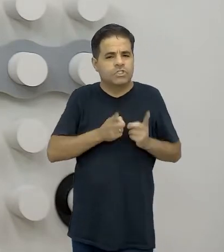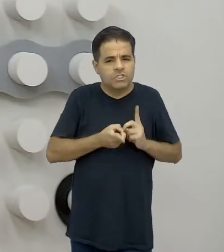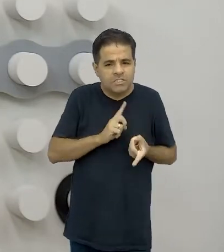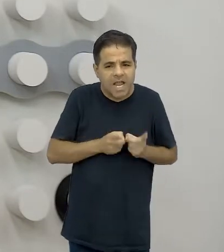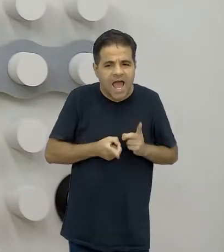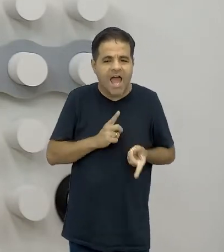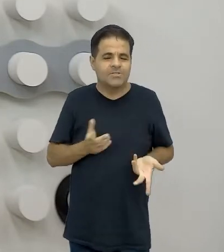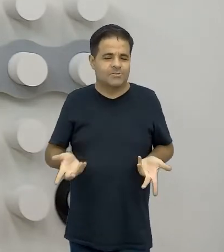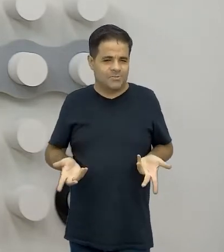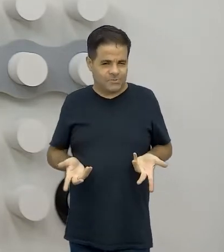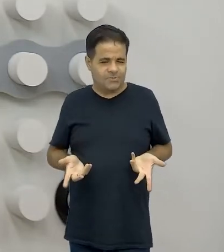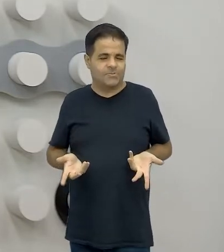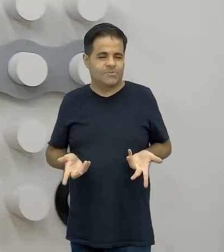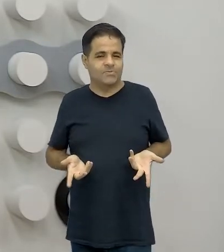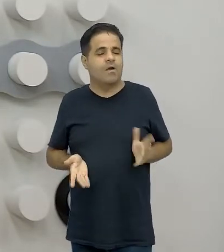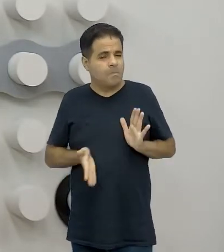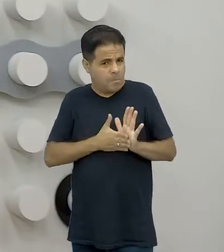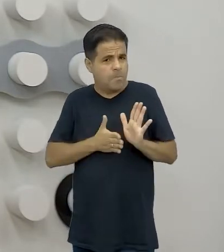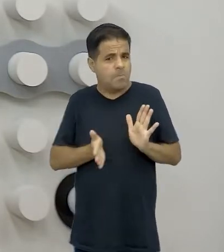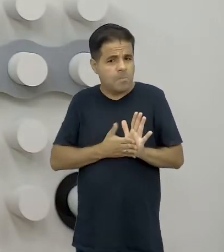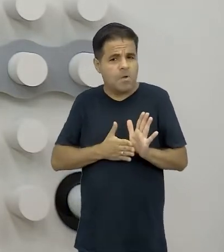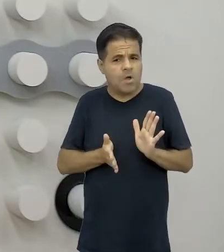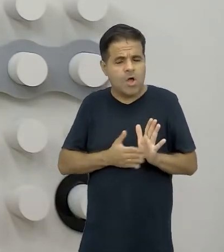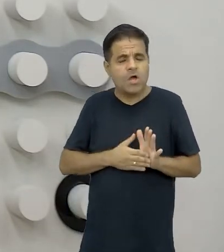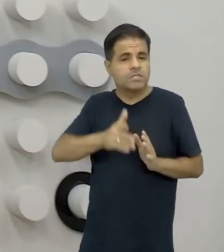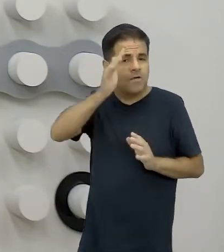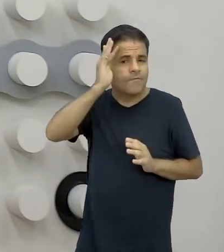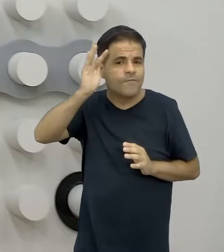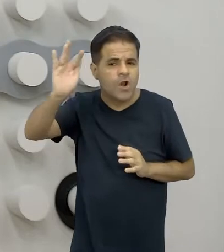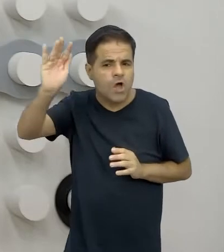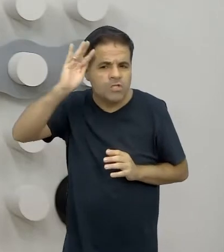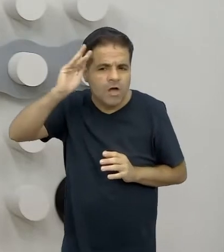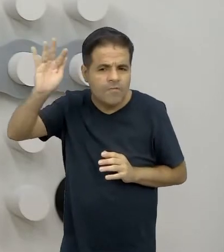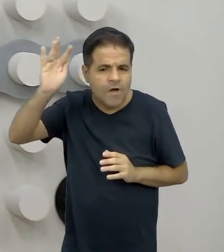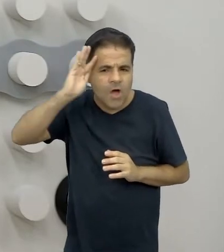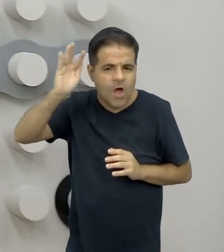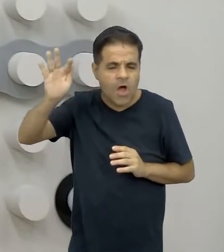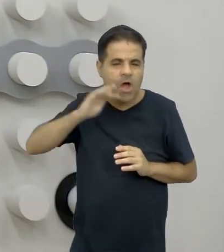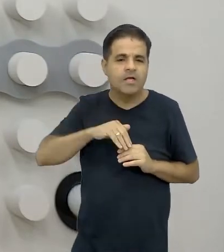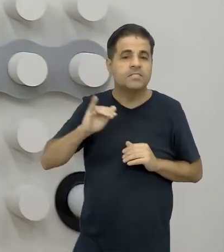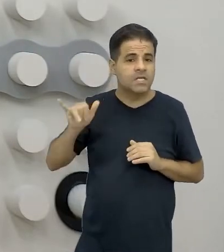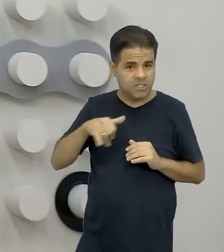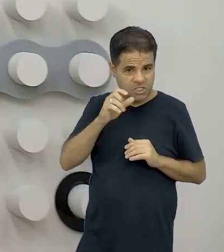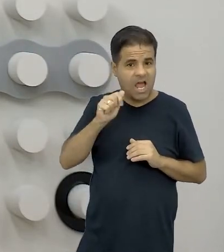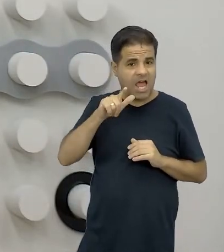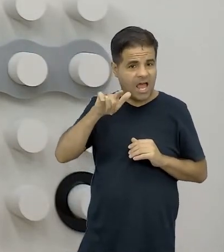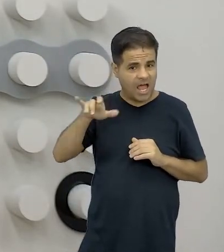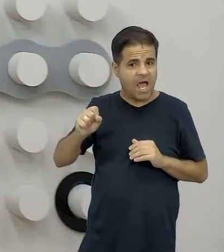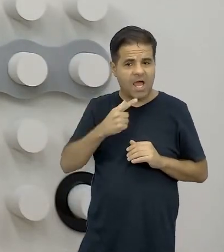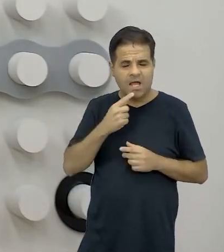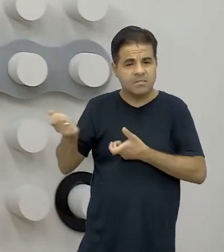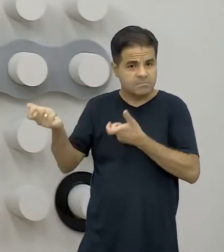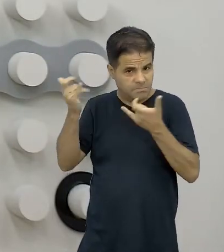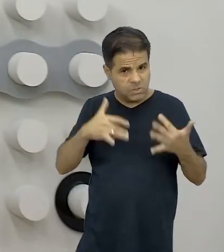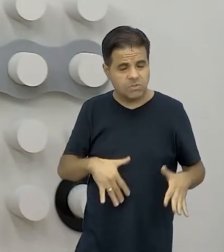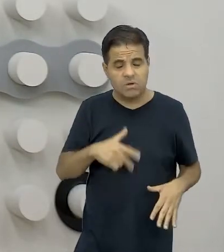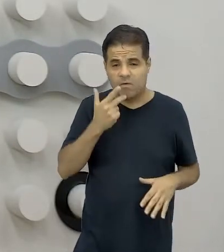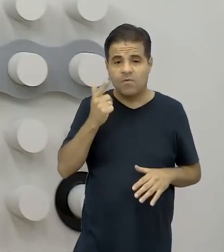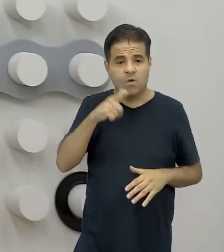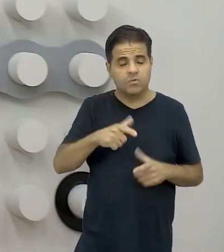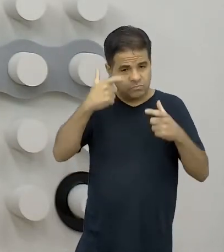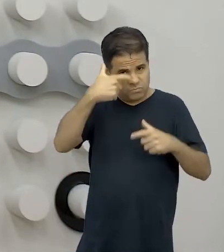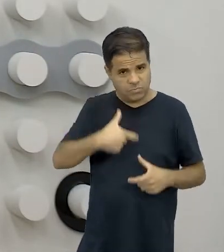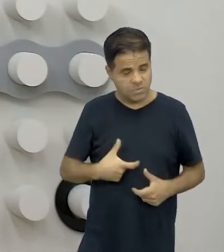didático mesmo, né? É uma proposta também filosófica. Aliás, o Jacques Rancière é filósofo e ele está falando no lugar de